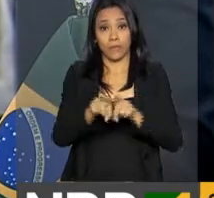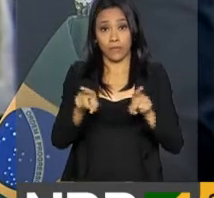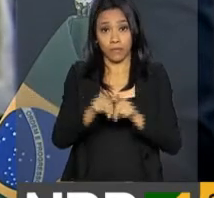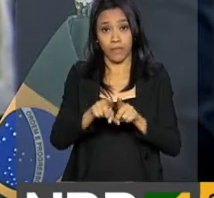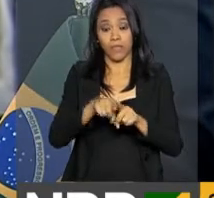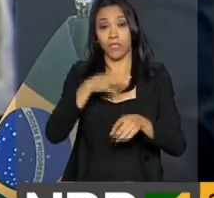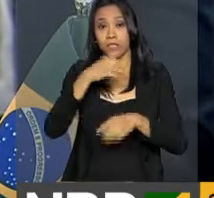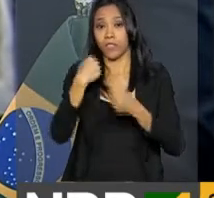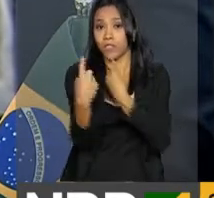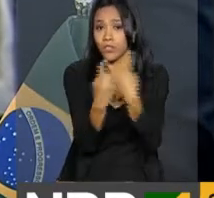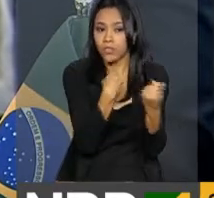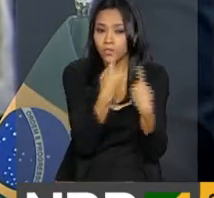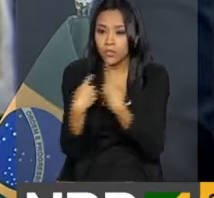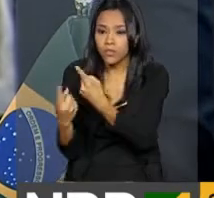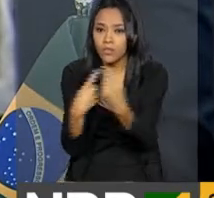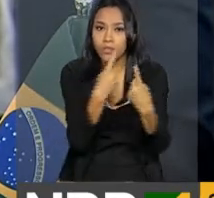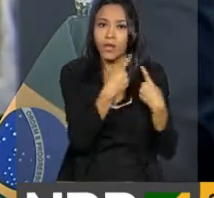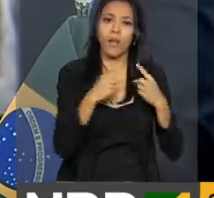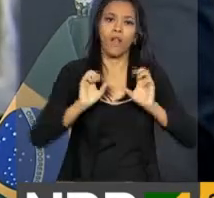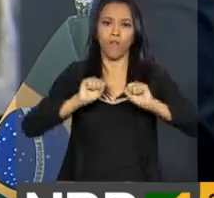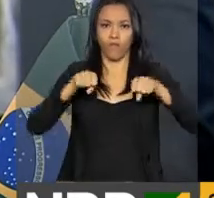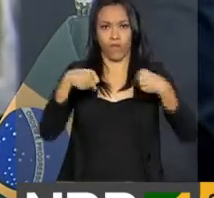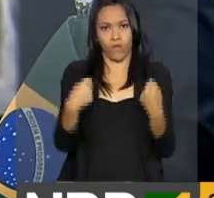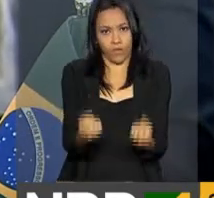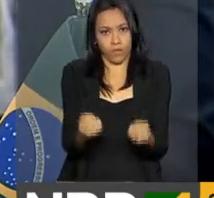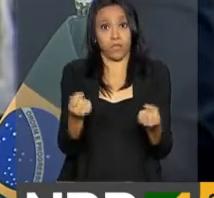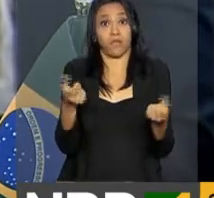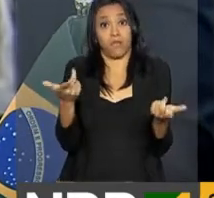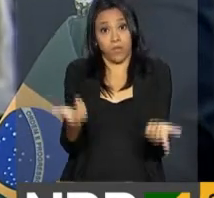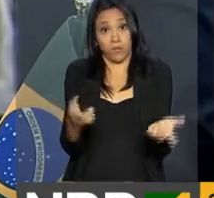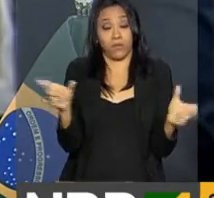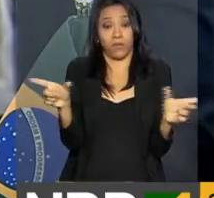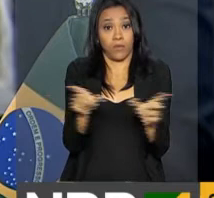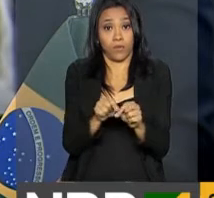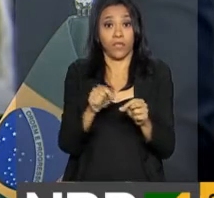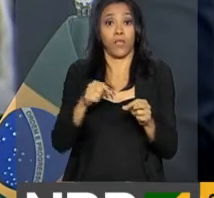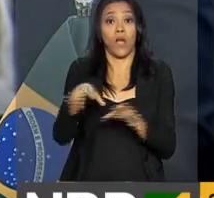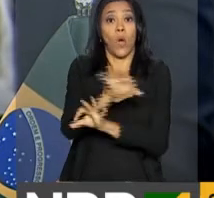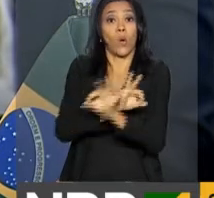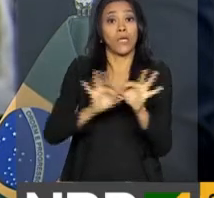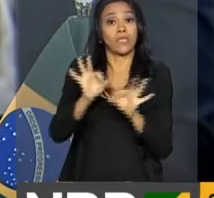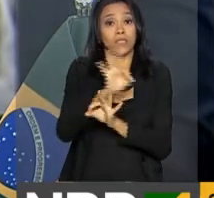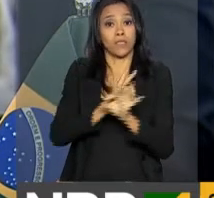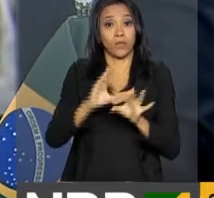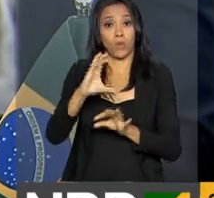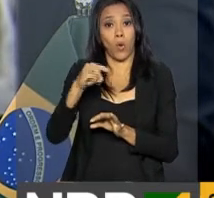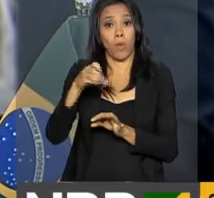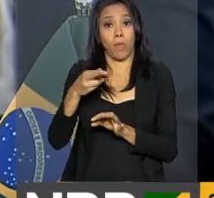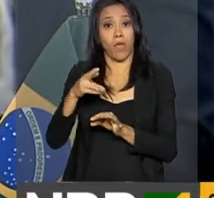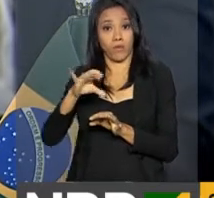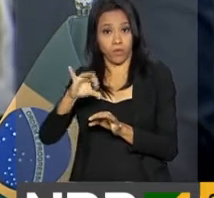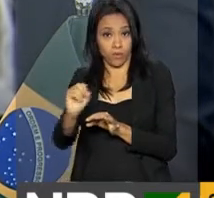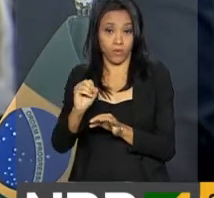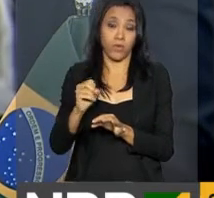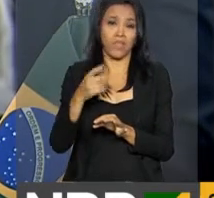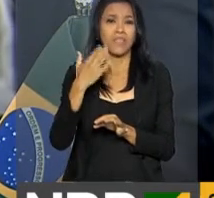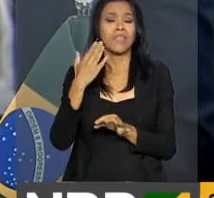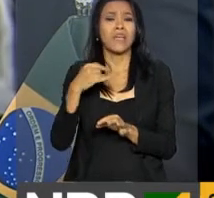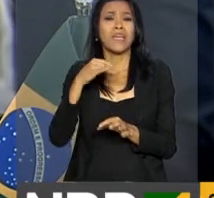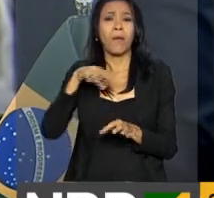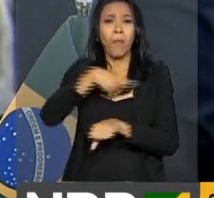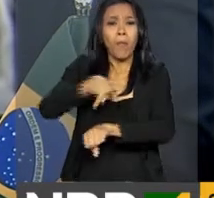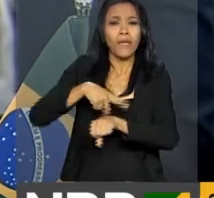de fortalecimento da Organização Mundial do Comércio. Sabemos que o isolamento vai na